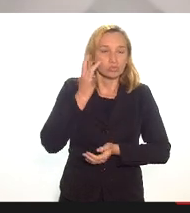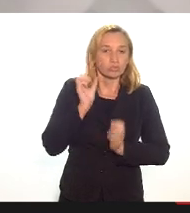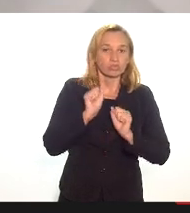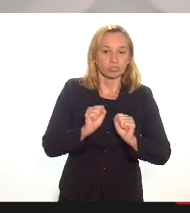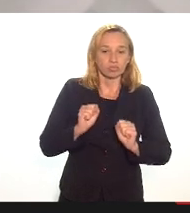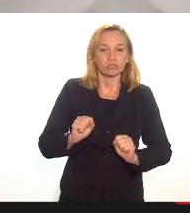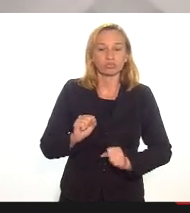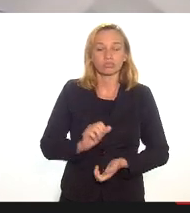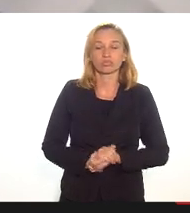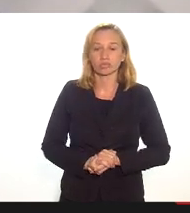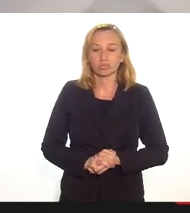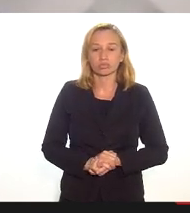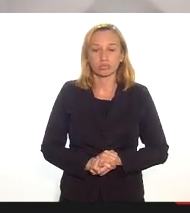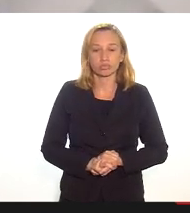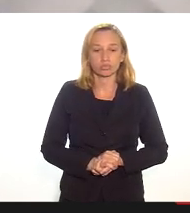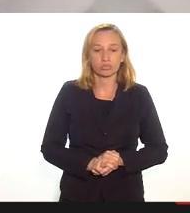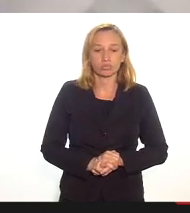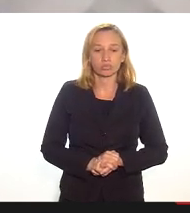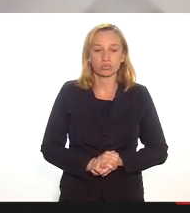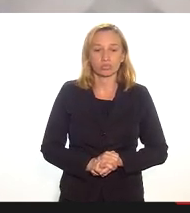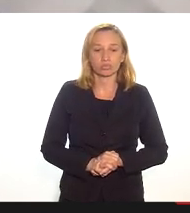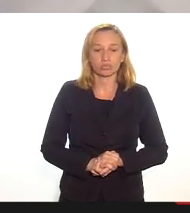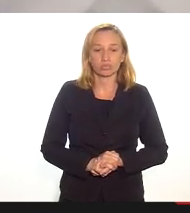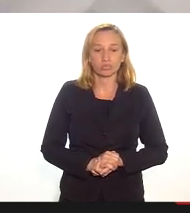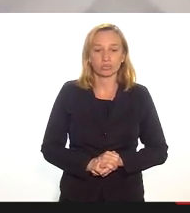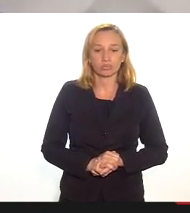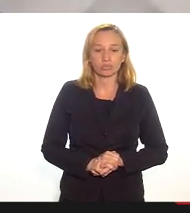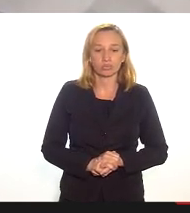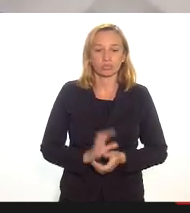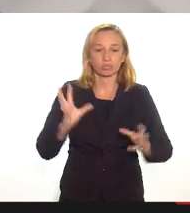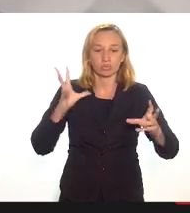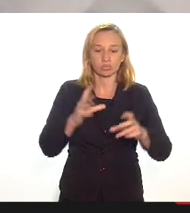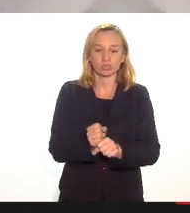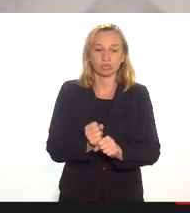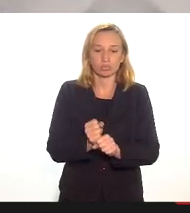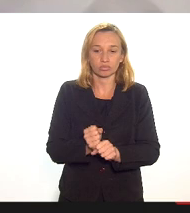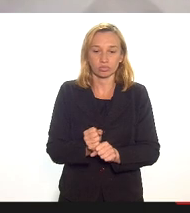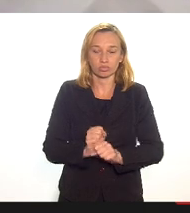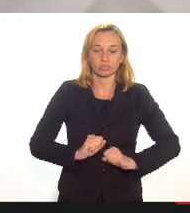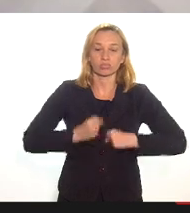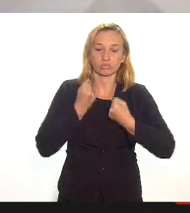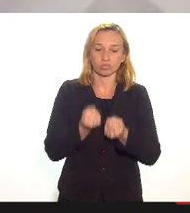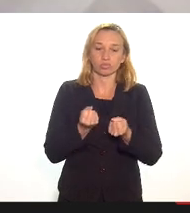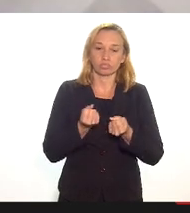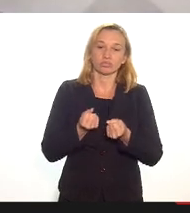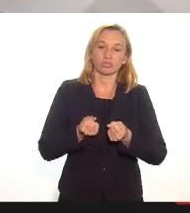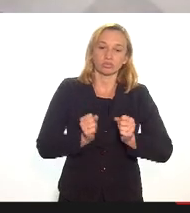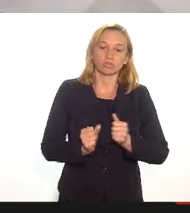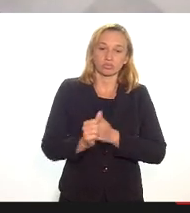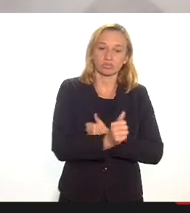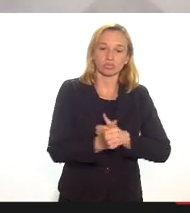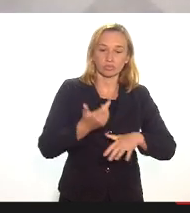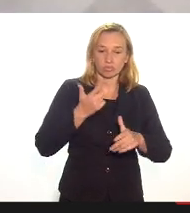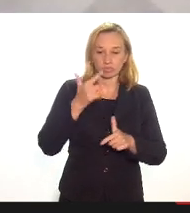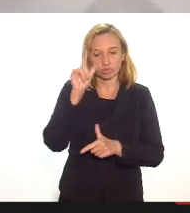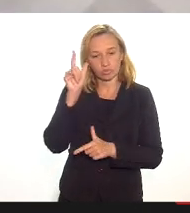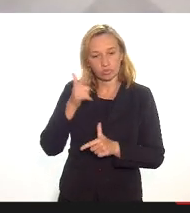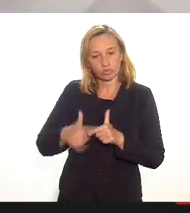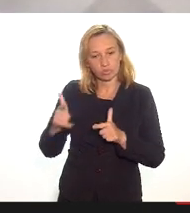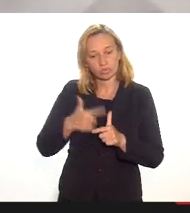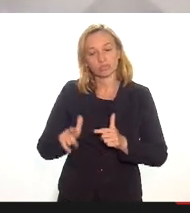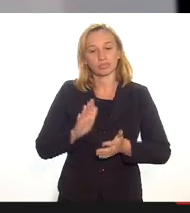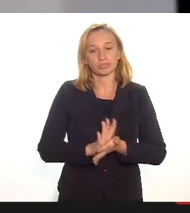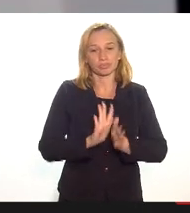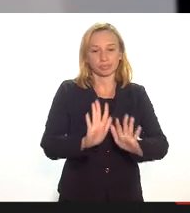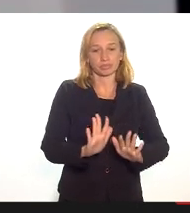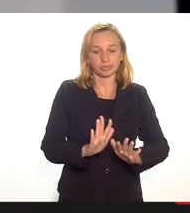sim, devemos, né, fazer essa soma de esforços para enfrentar de vez esse problema. Eu vou passar... Deputada,